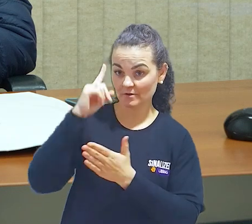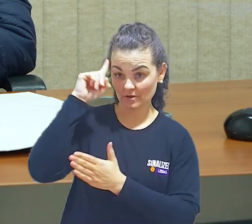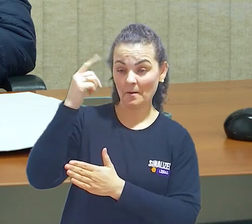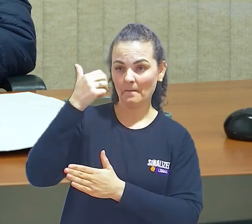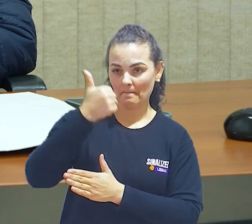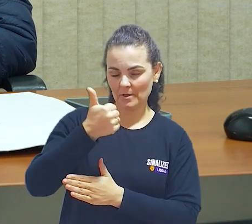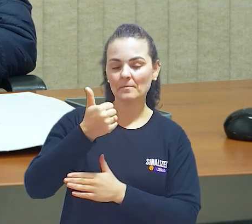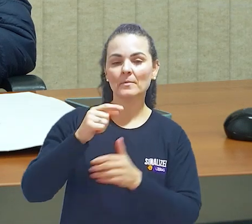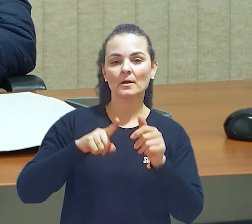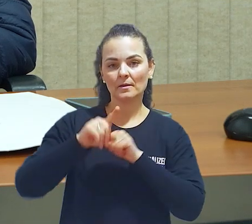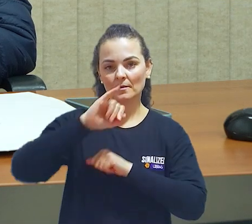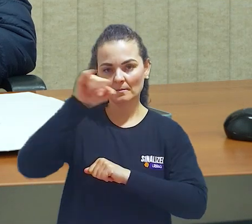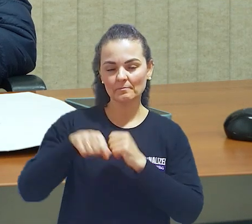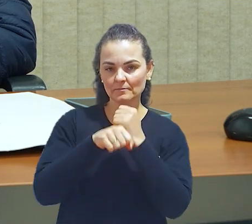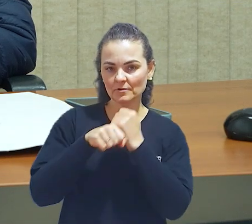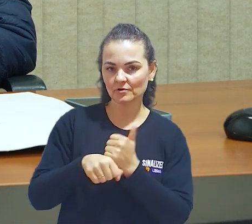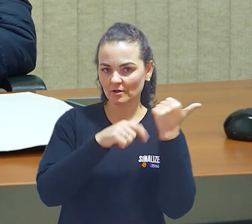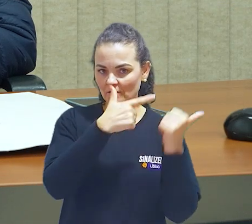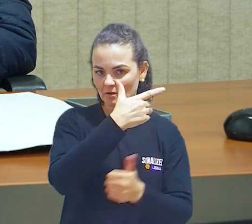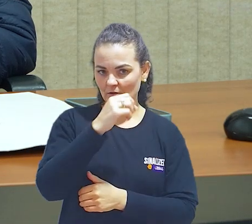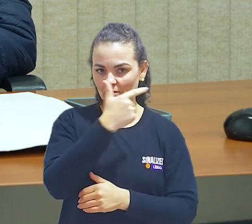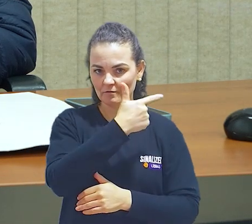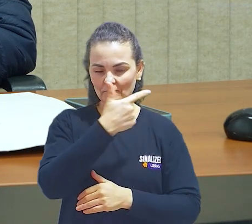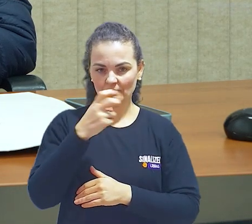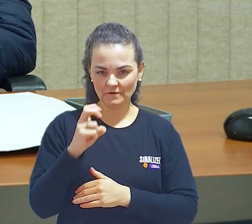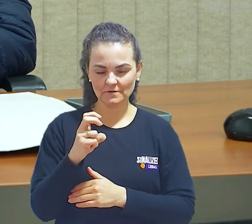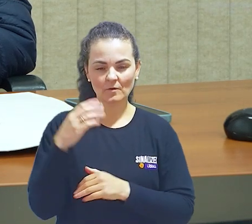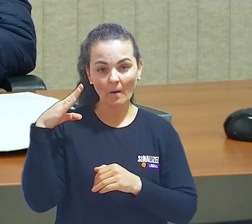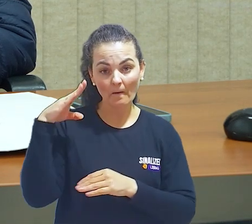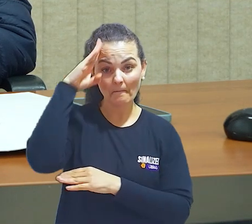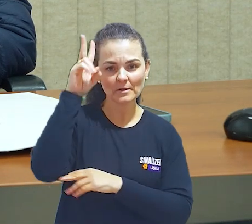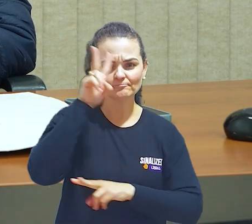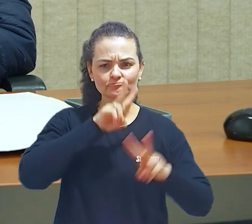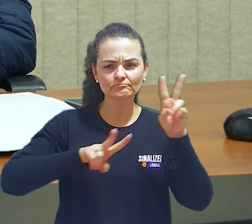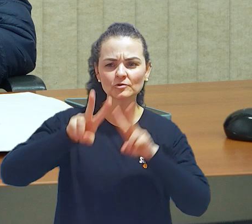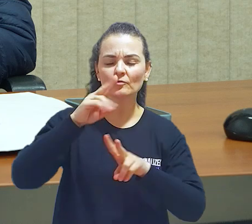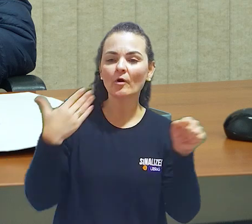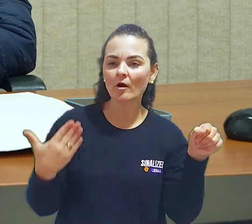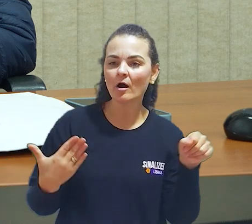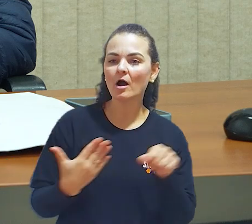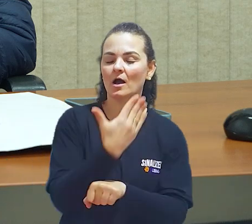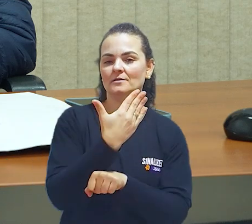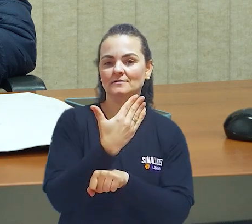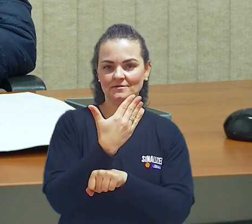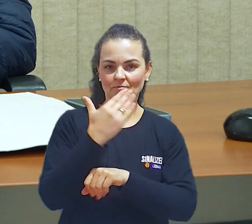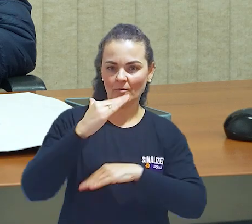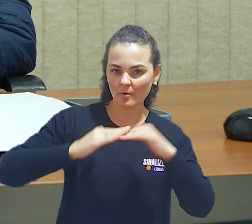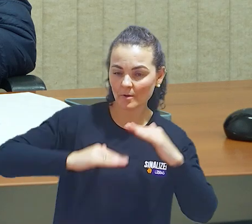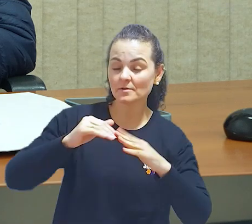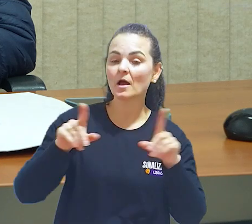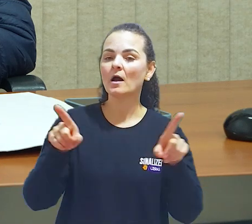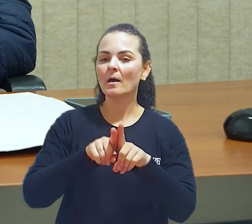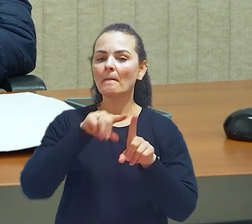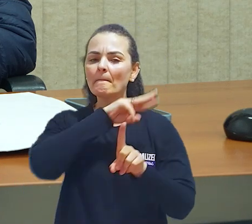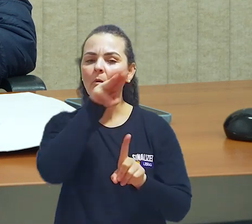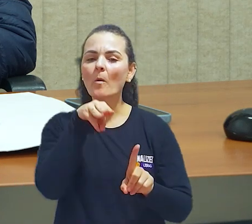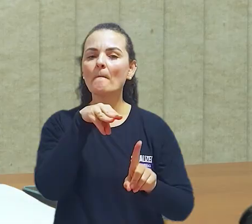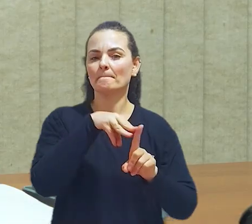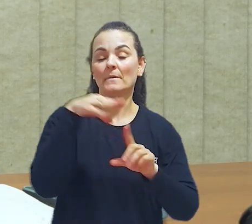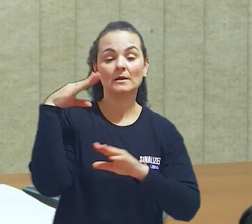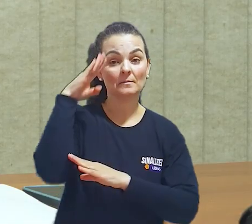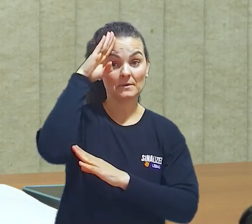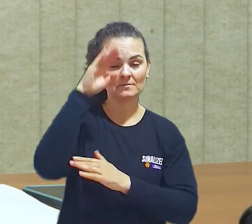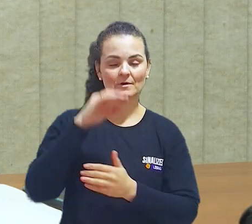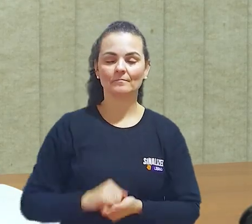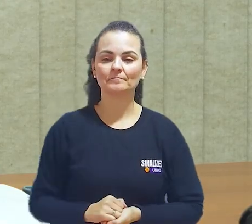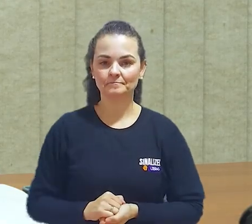de 2025. Qual era a sua principal visão ao assumir o cargo e quais foram as metas prioritárias estabelecidas?